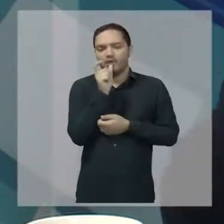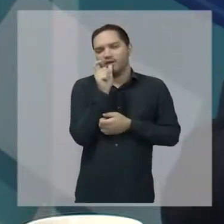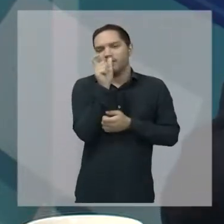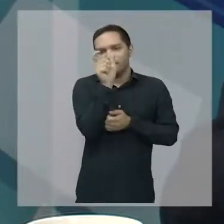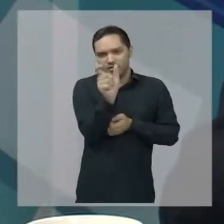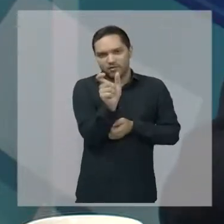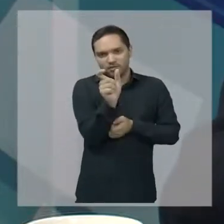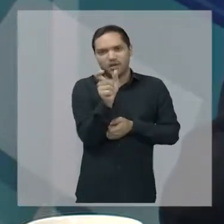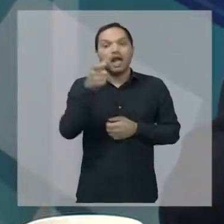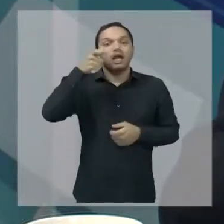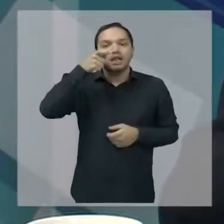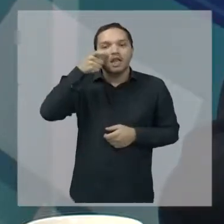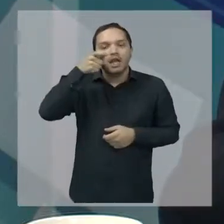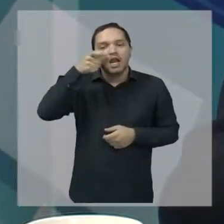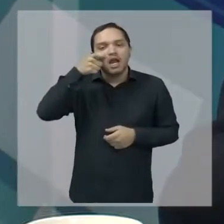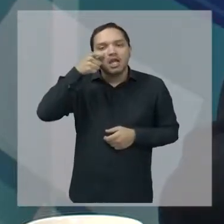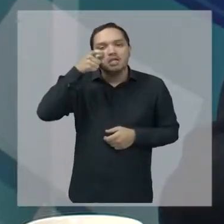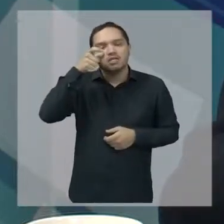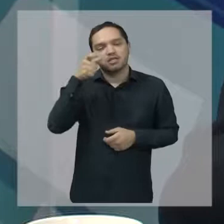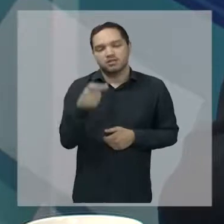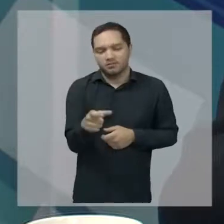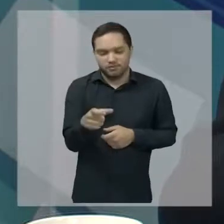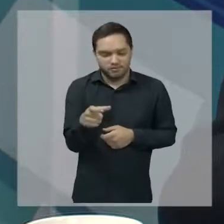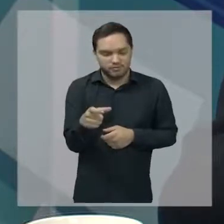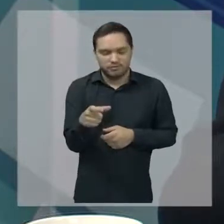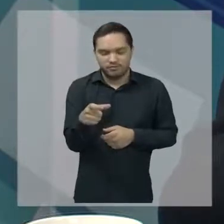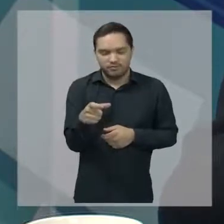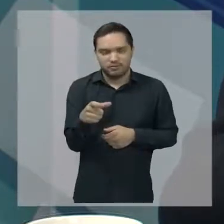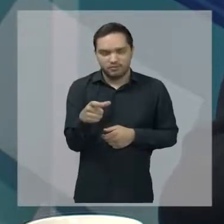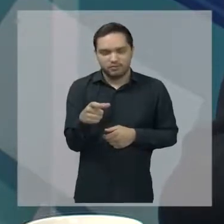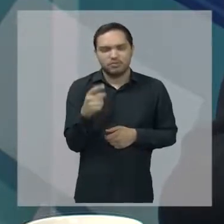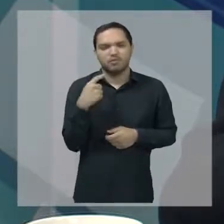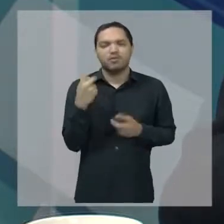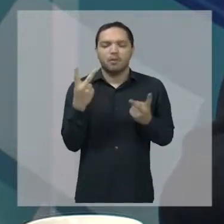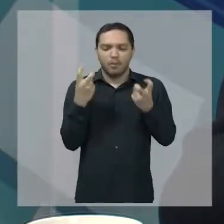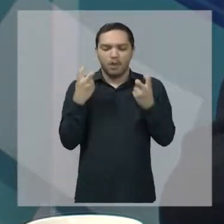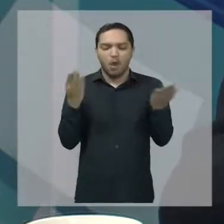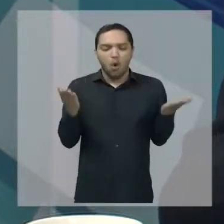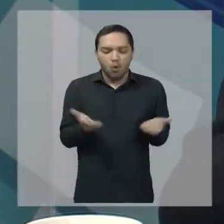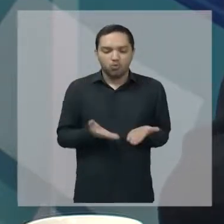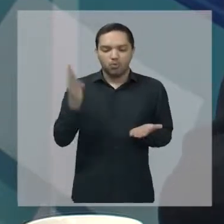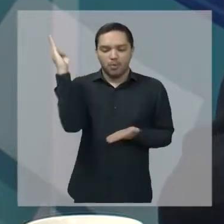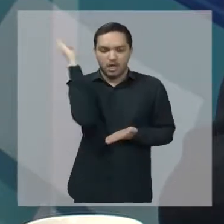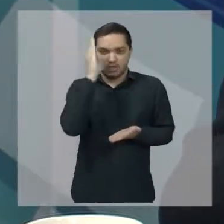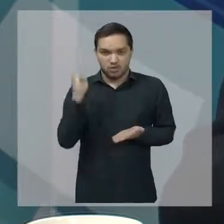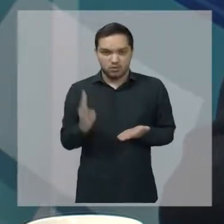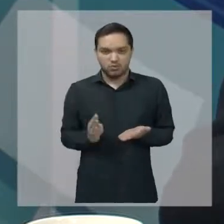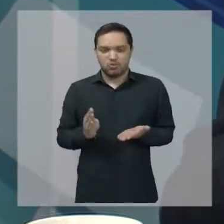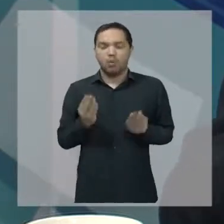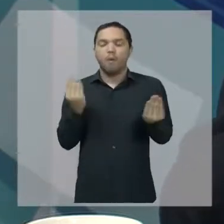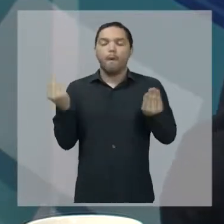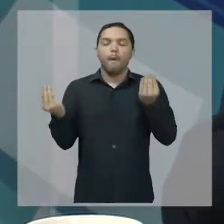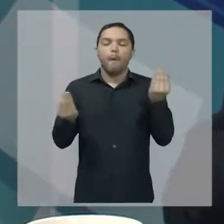palavra que o Martoni citou, interesses. Você olhar o cenário do Brasil,